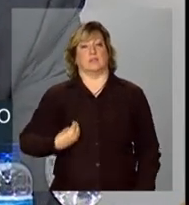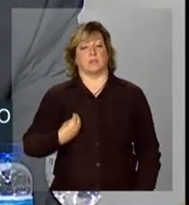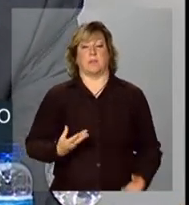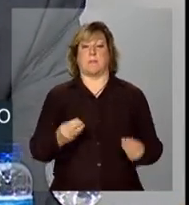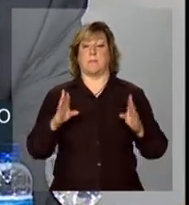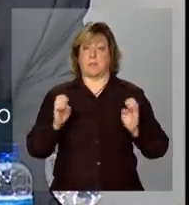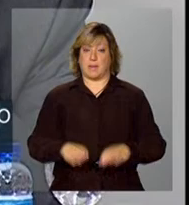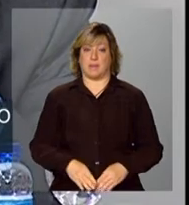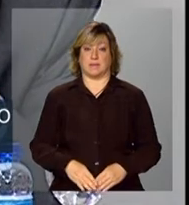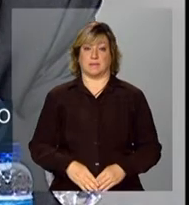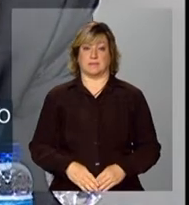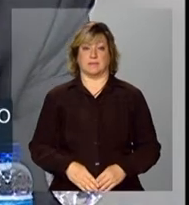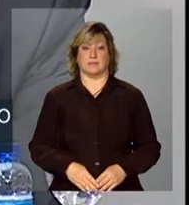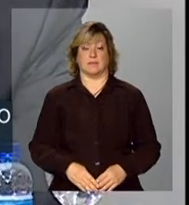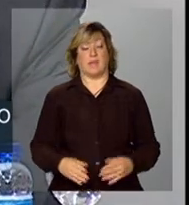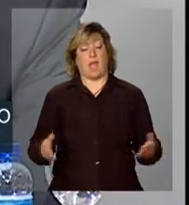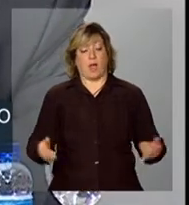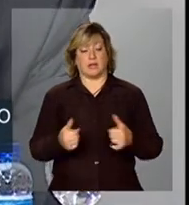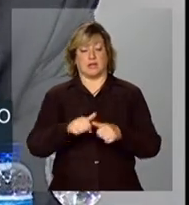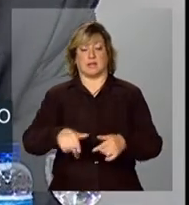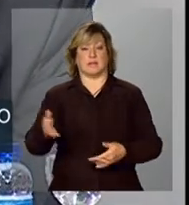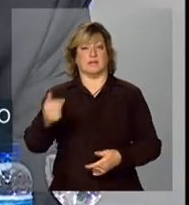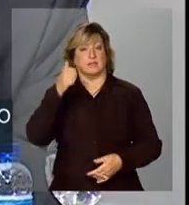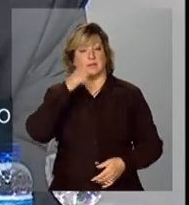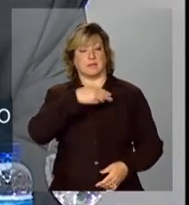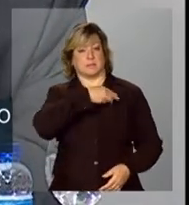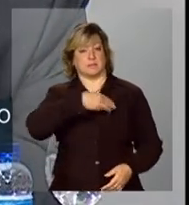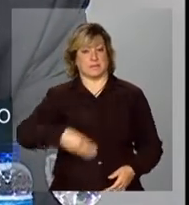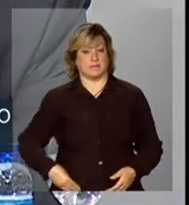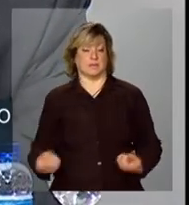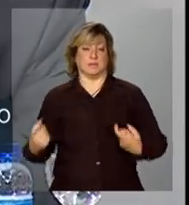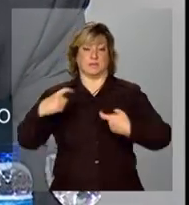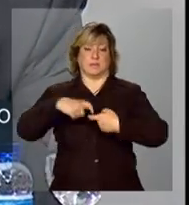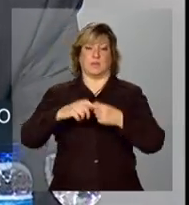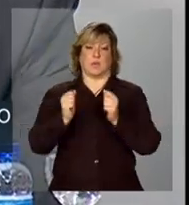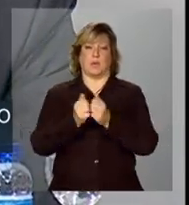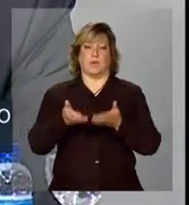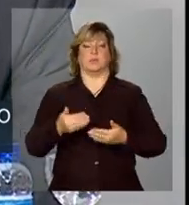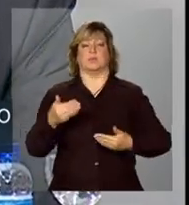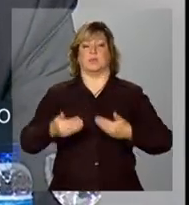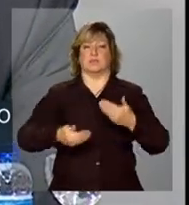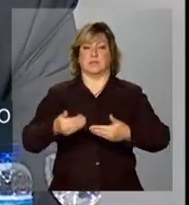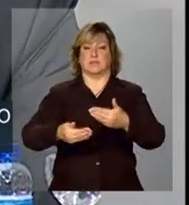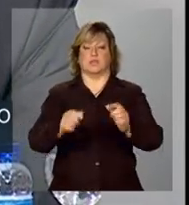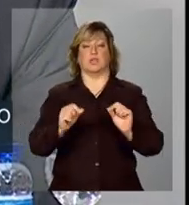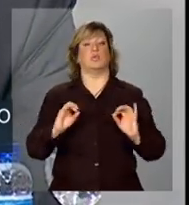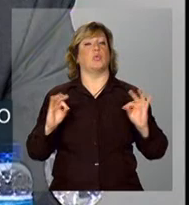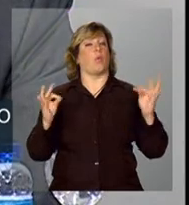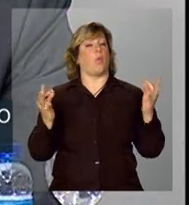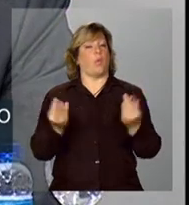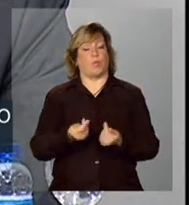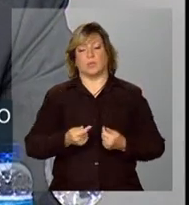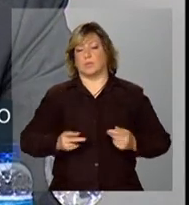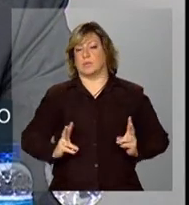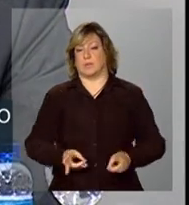bem. E cá está a nossa ministra, a nossa parceira nesse processo, de todas as